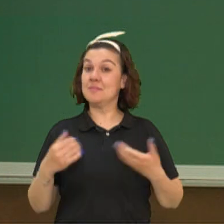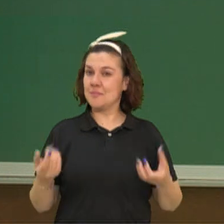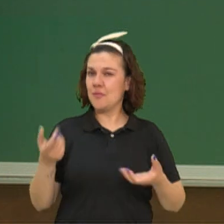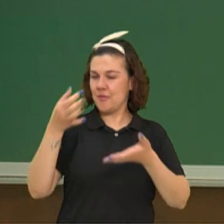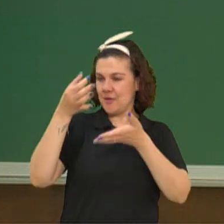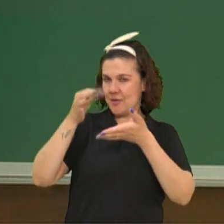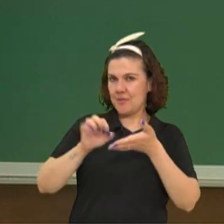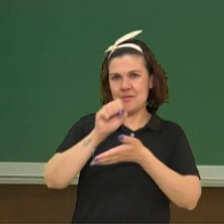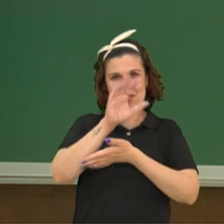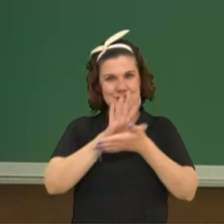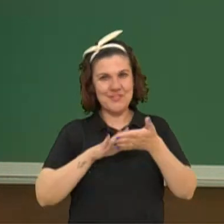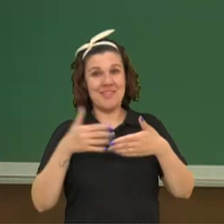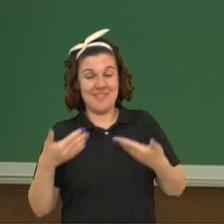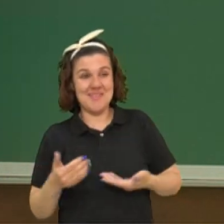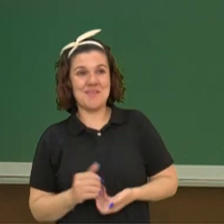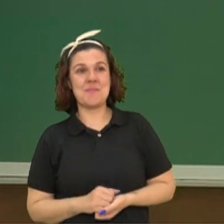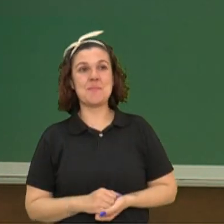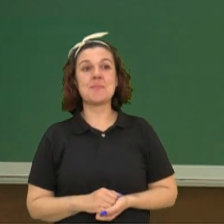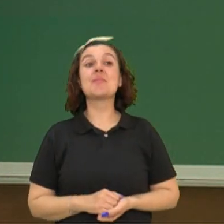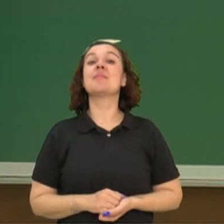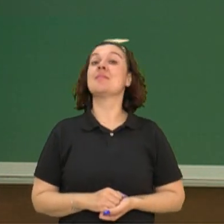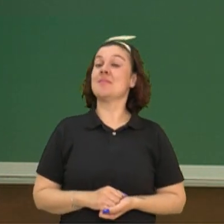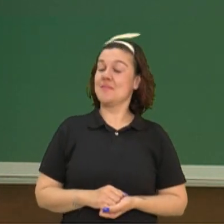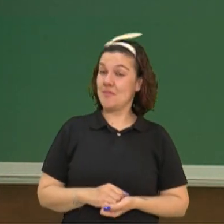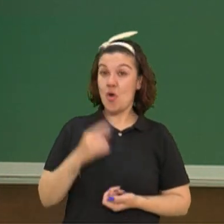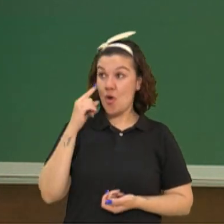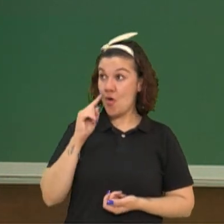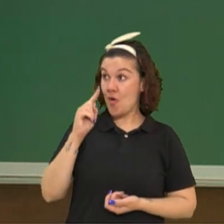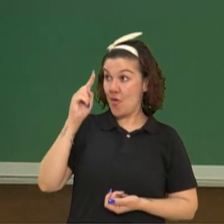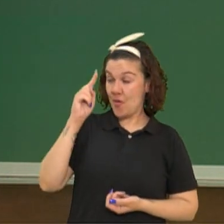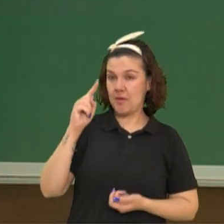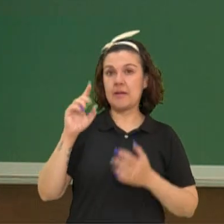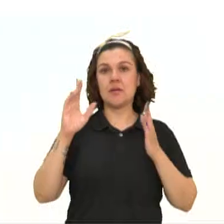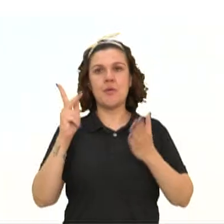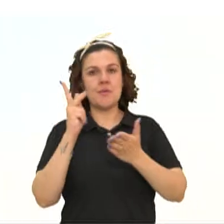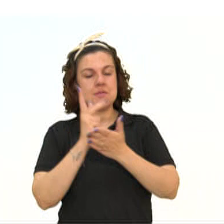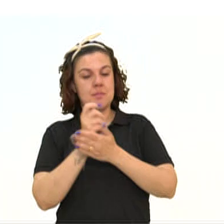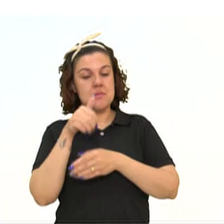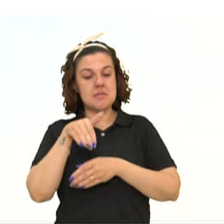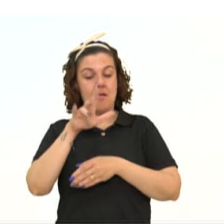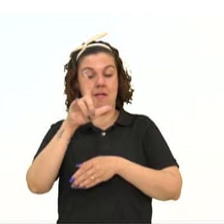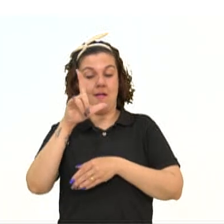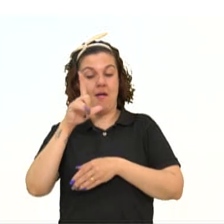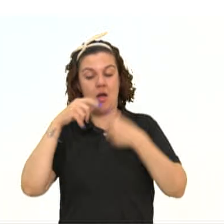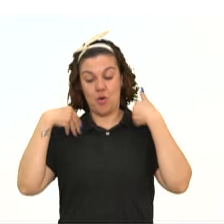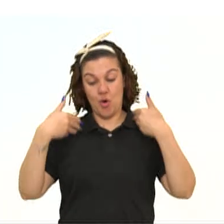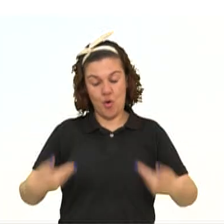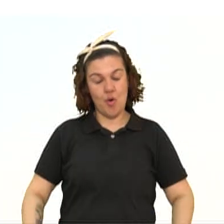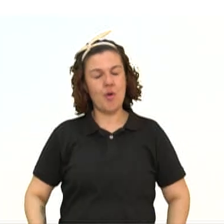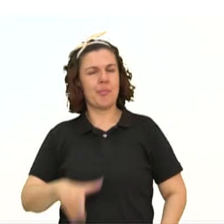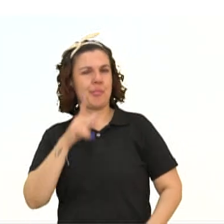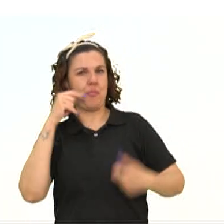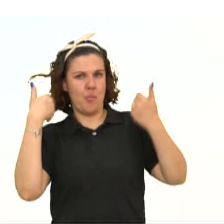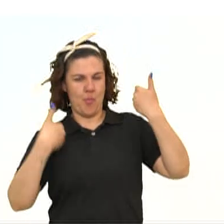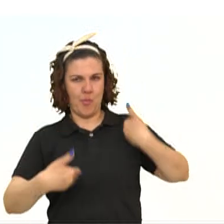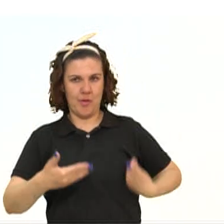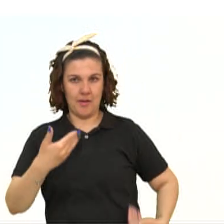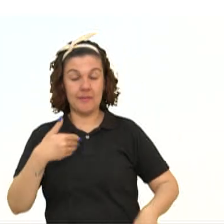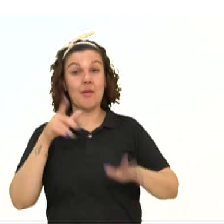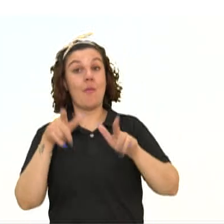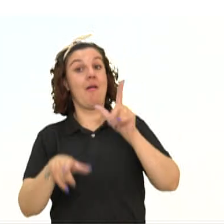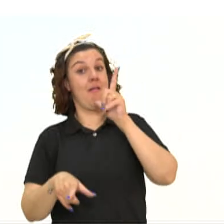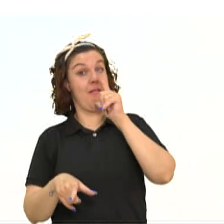Vamos corrigir o exercício então? Olha só, quando a gente sai da água e está com o corpo molhado, a água está no